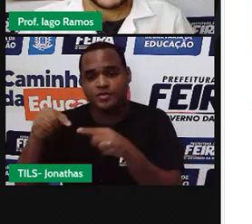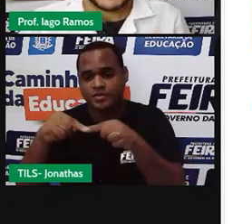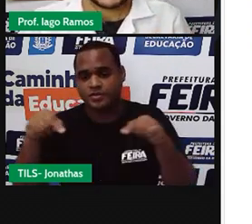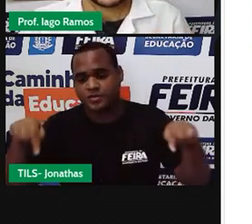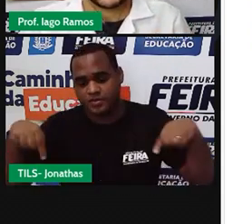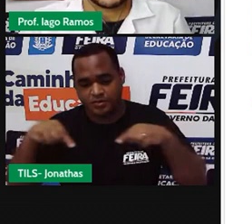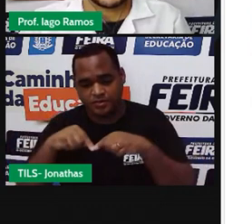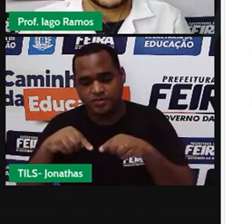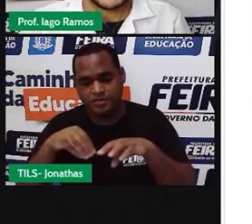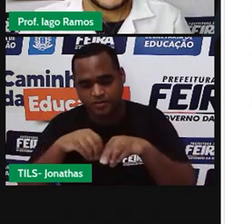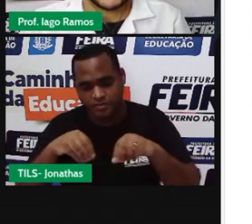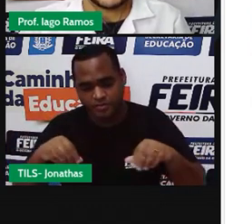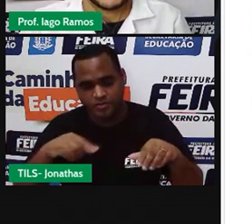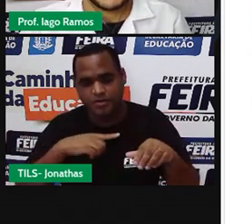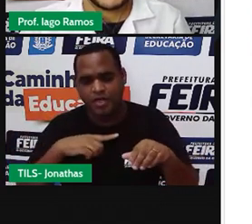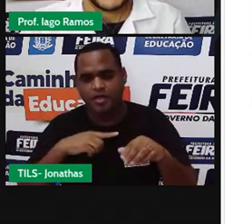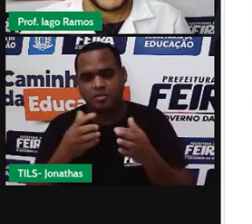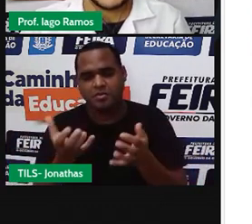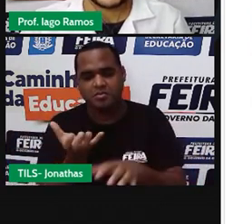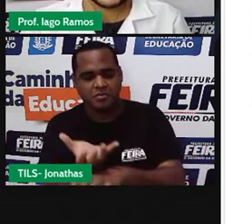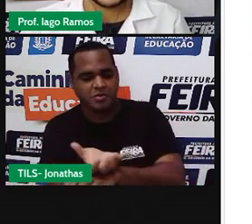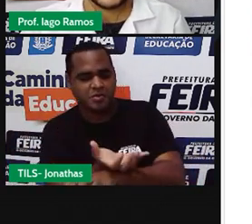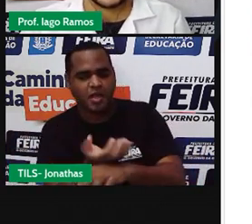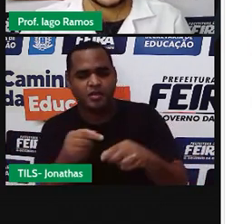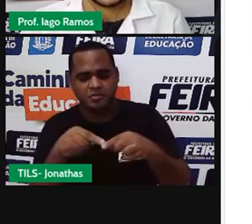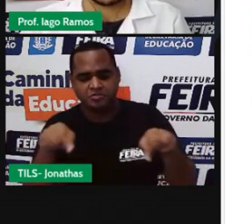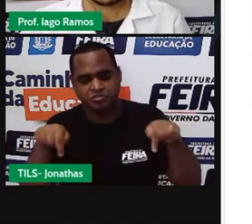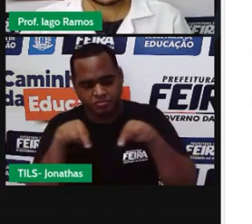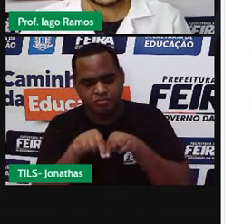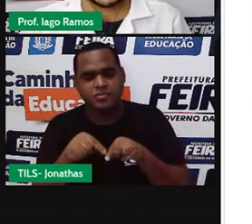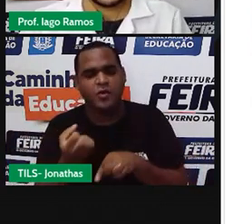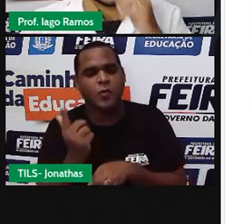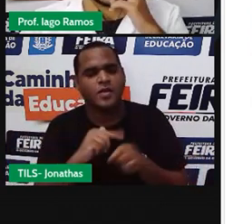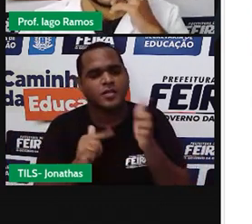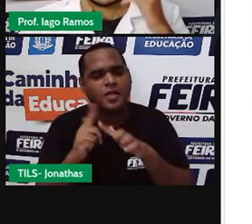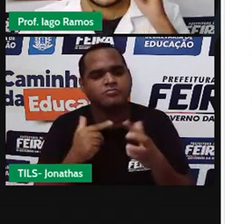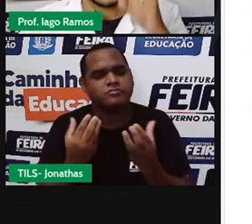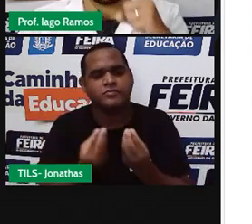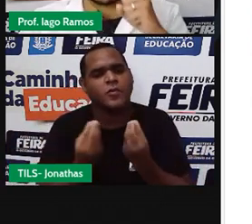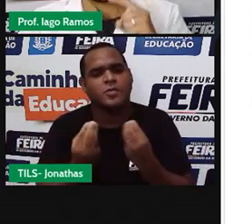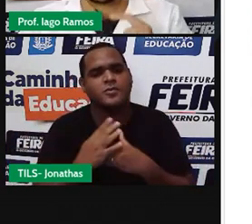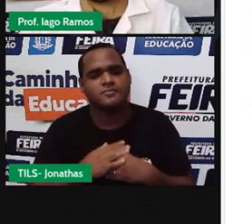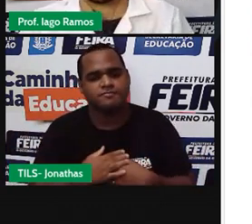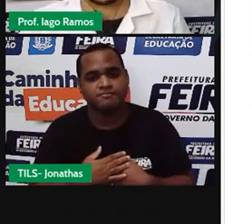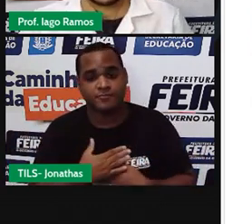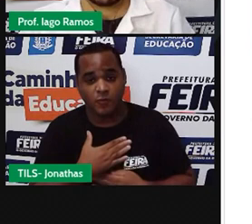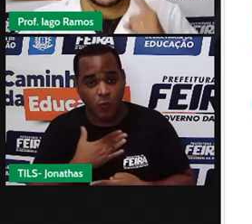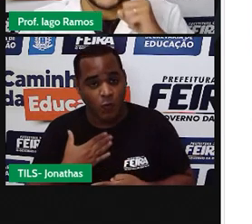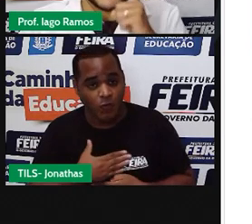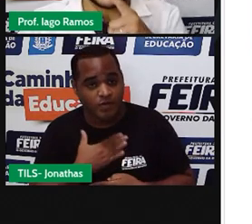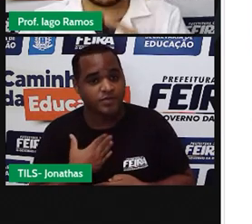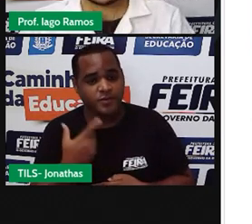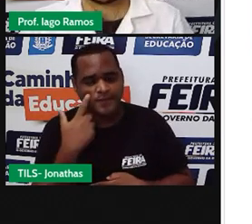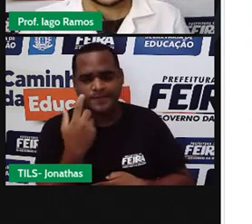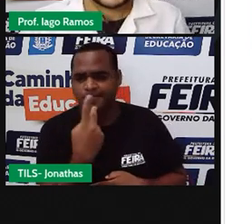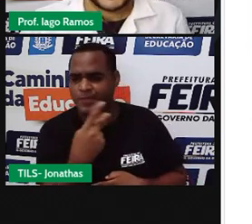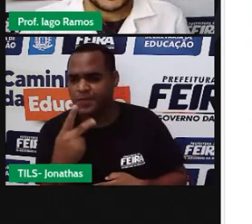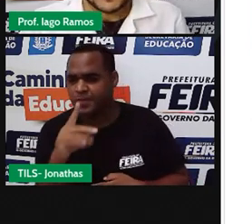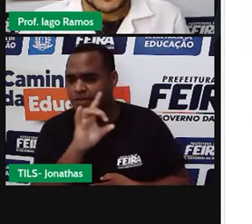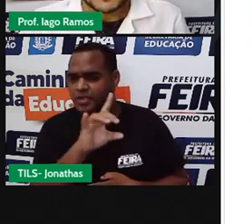e forrar todo o terreno é isso Eu gostaria que você agora